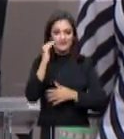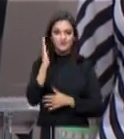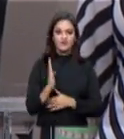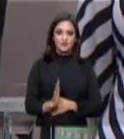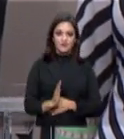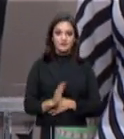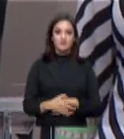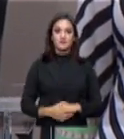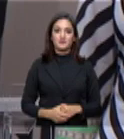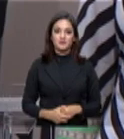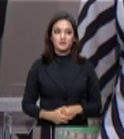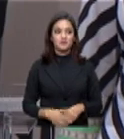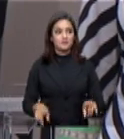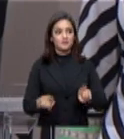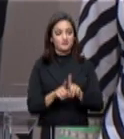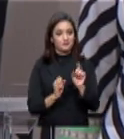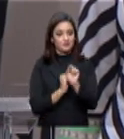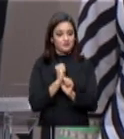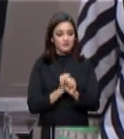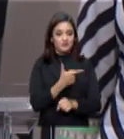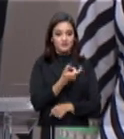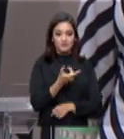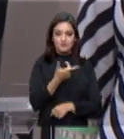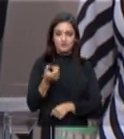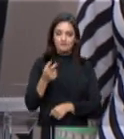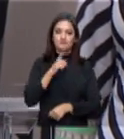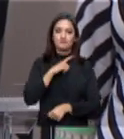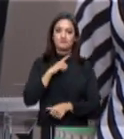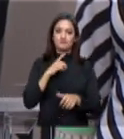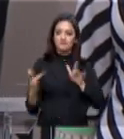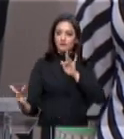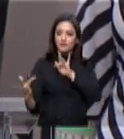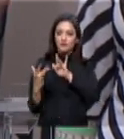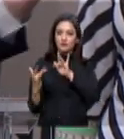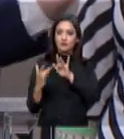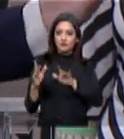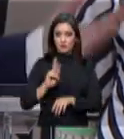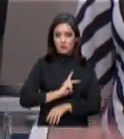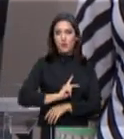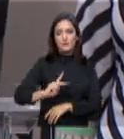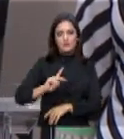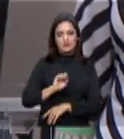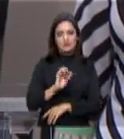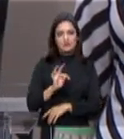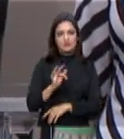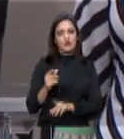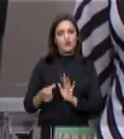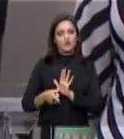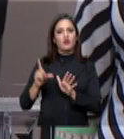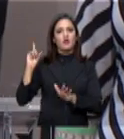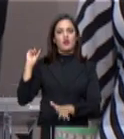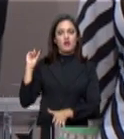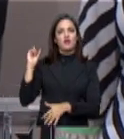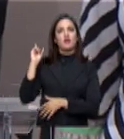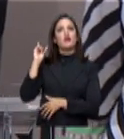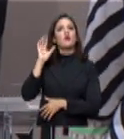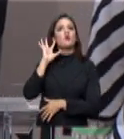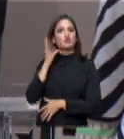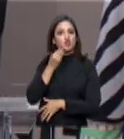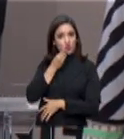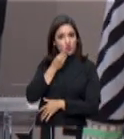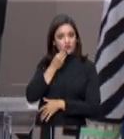E ainda em 2020, tivemos contato com o então presidente do STF, o ministro Dias Toffoli, que